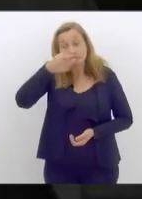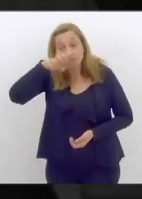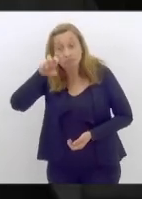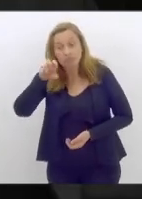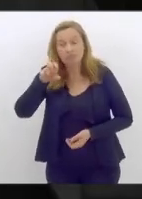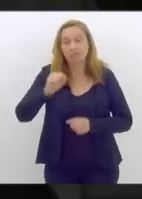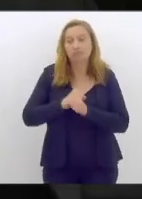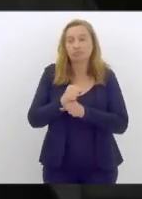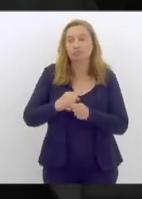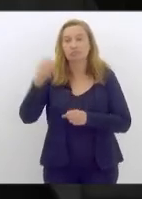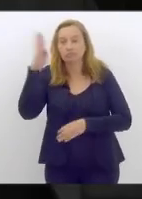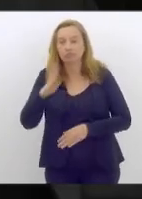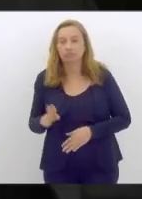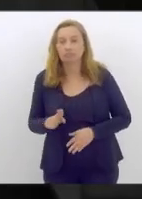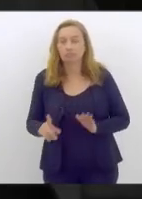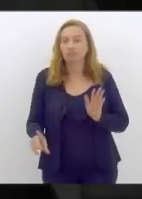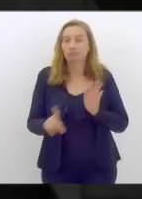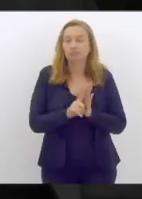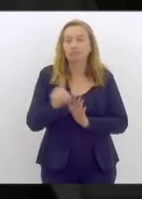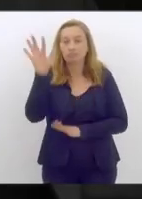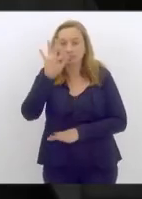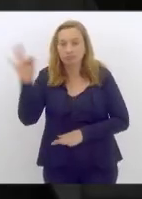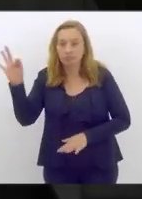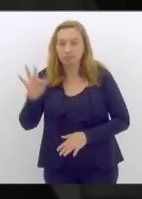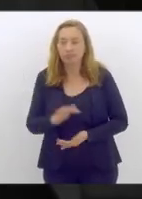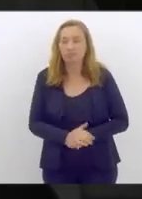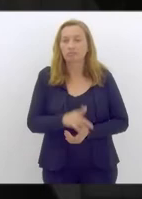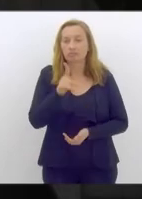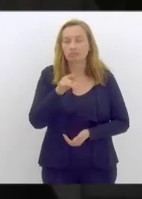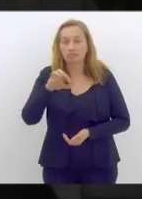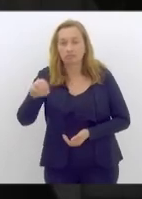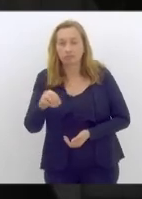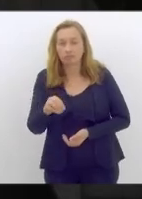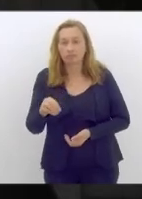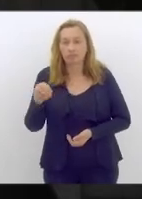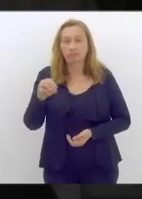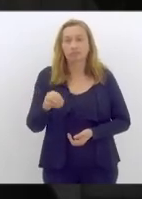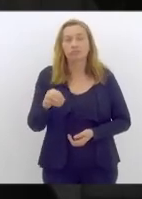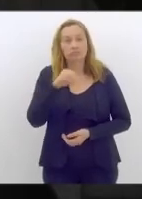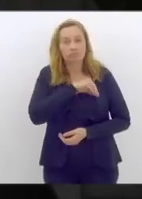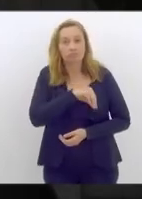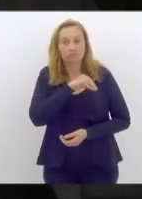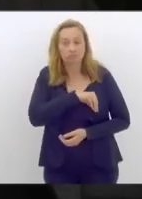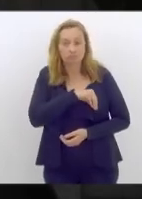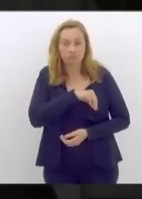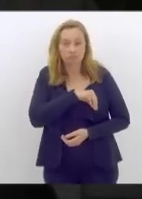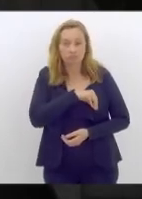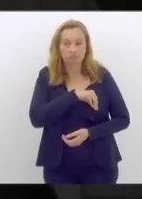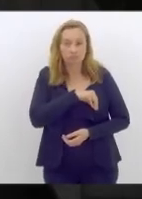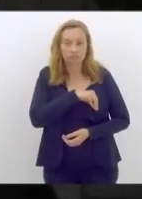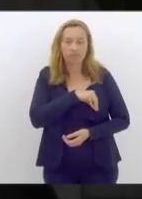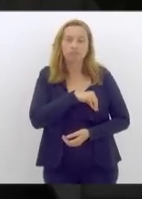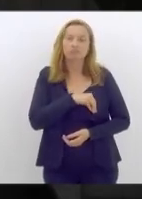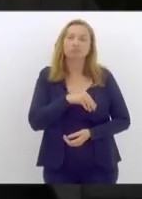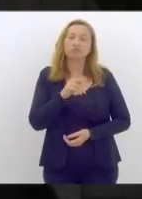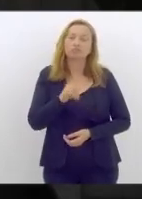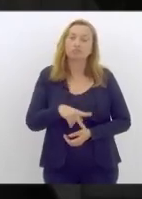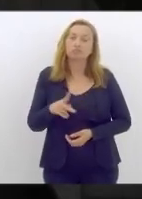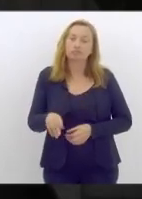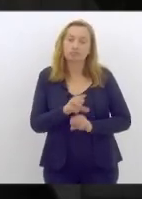uma lei federal que instituiu o piso salarial Nacional do magistério da educação pública básica